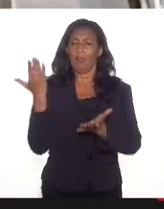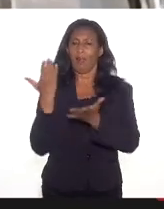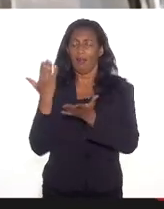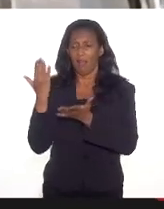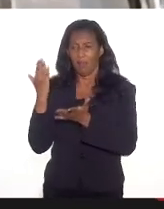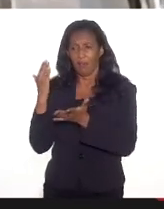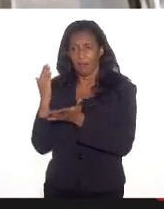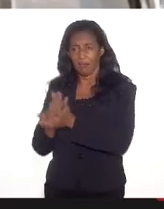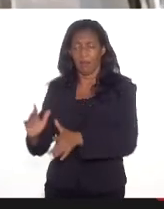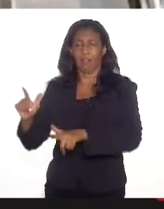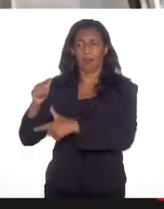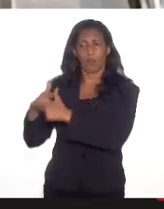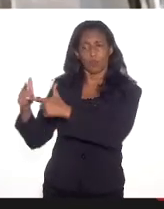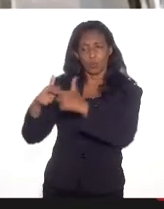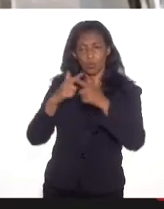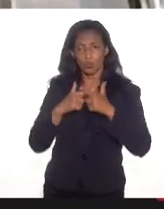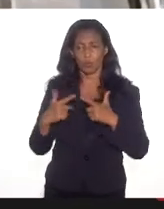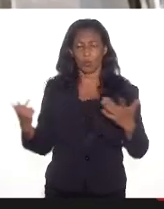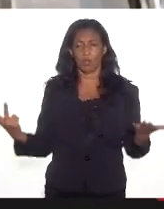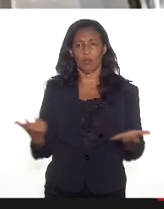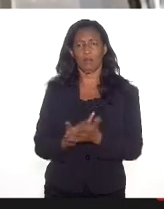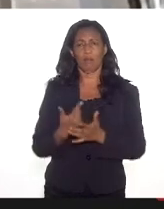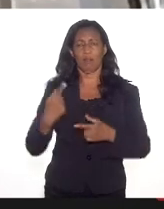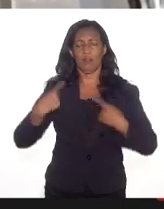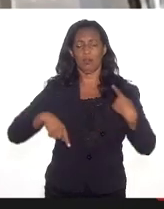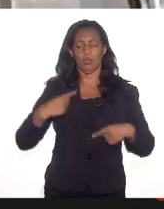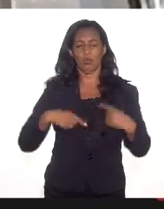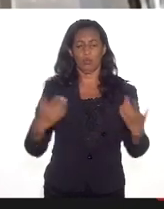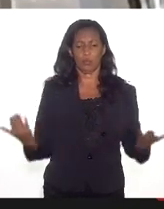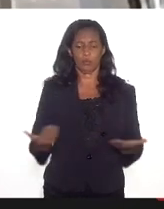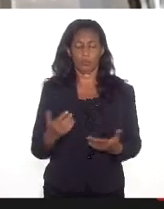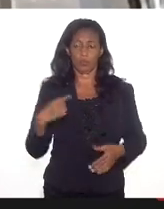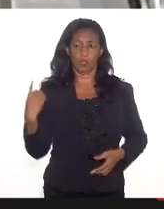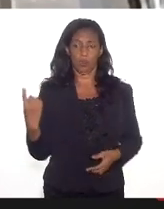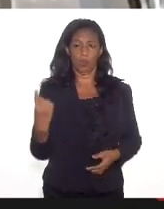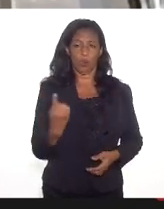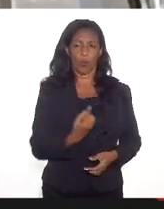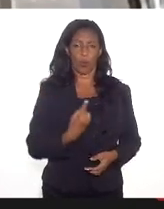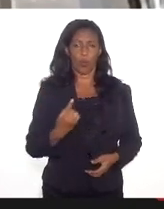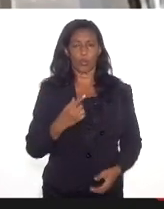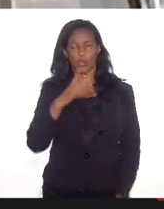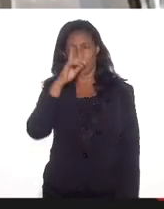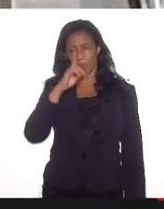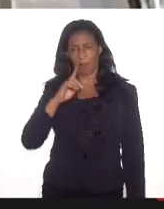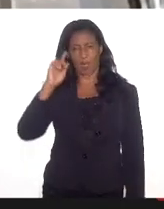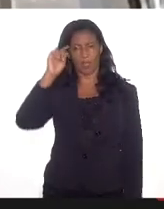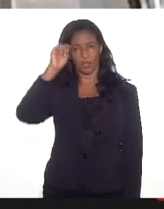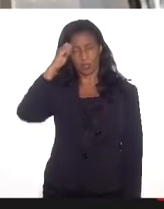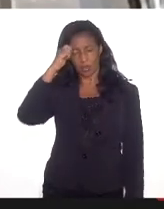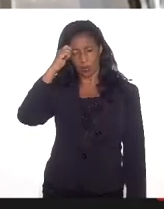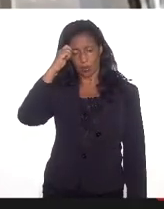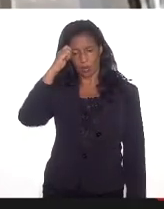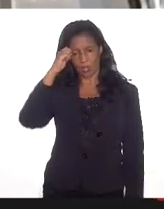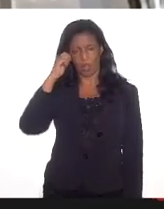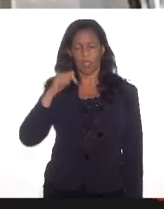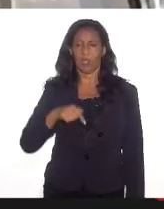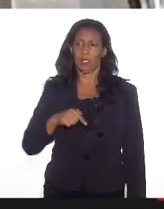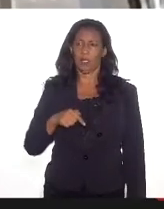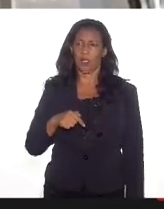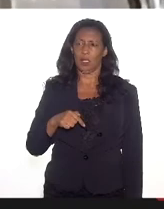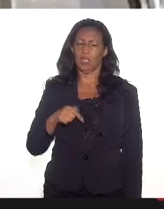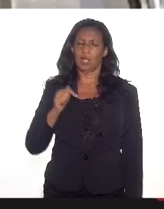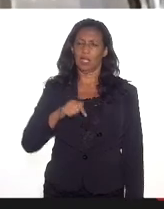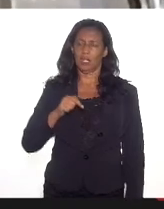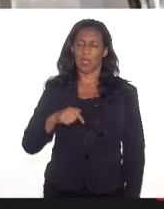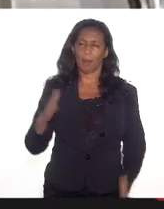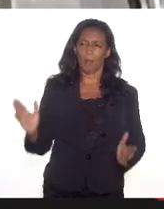presentes nessa discussão então nós de crioula e da coalizão negra recomendamos que a erradicação